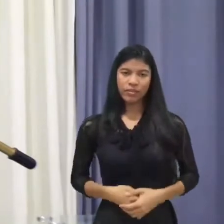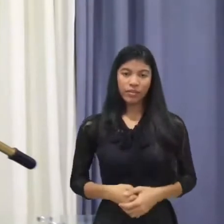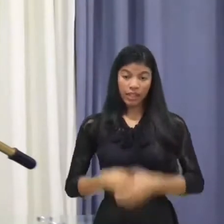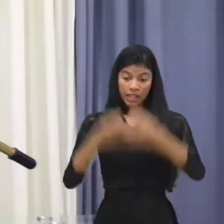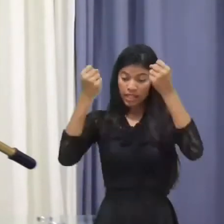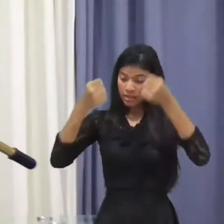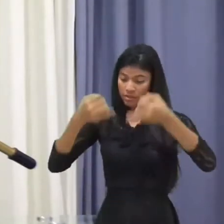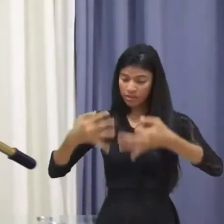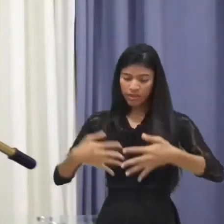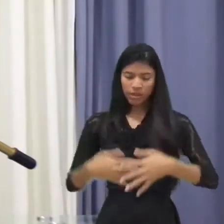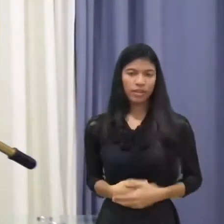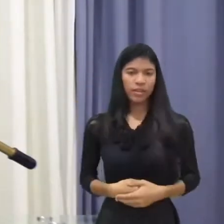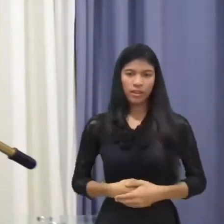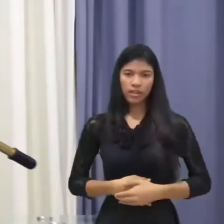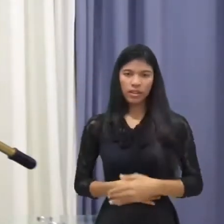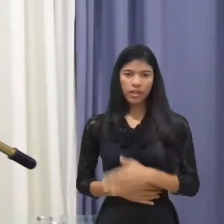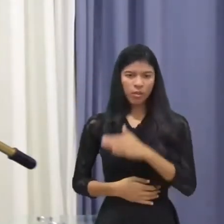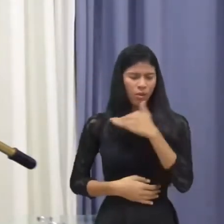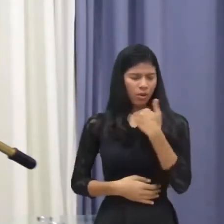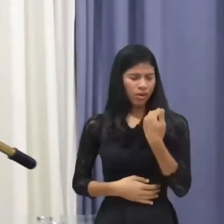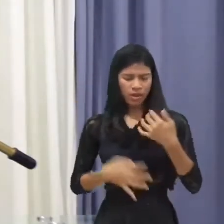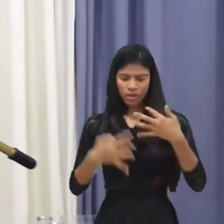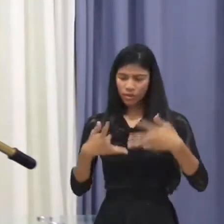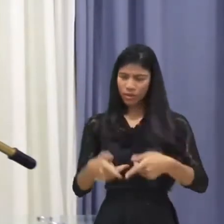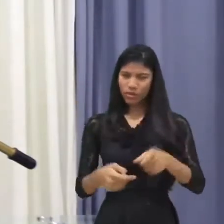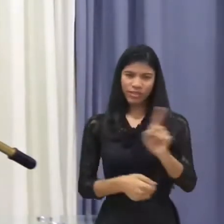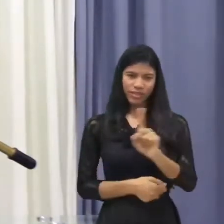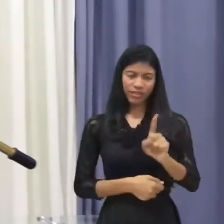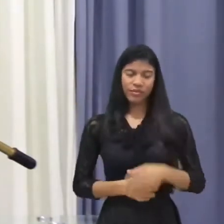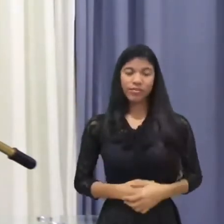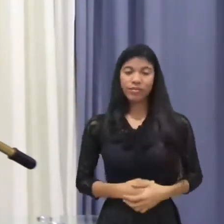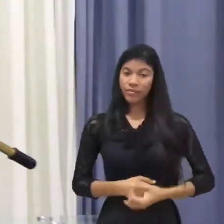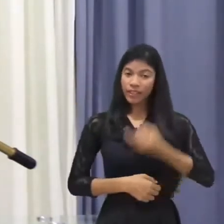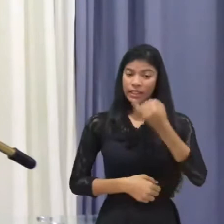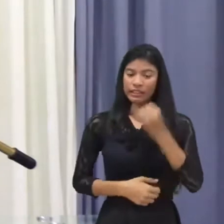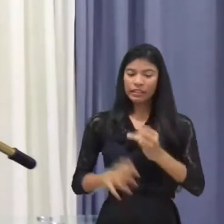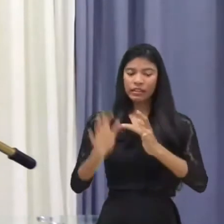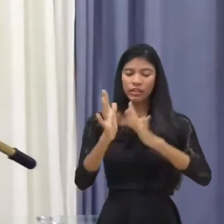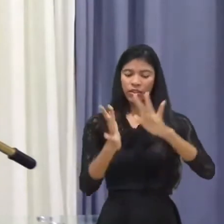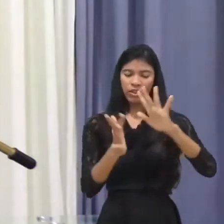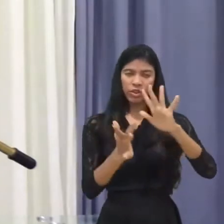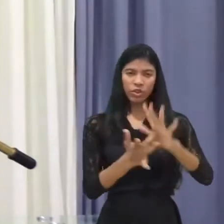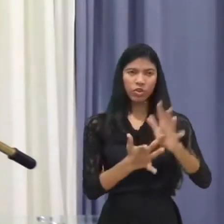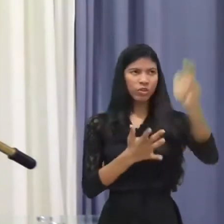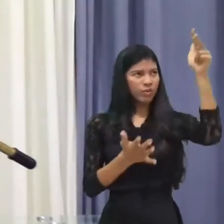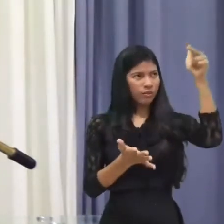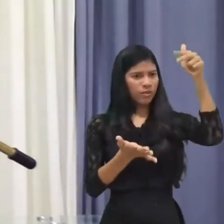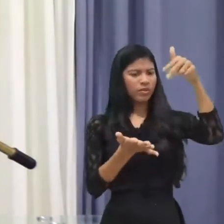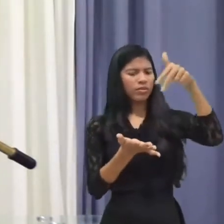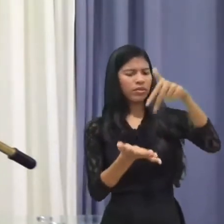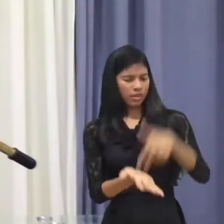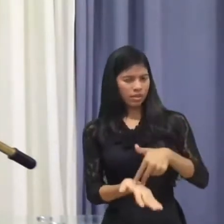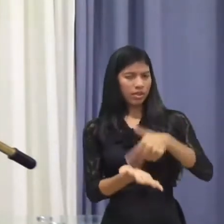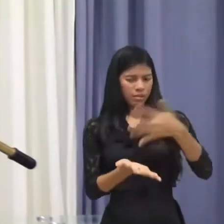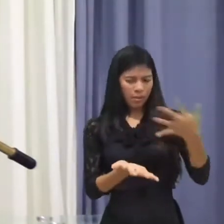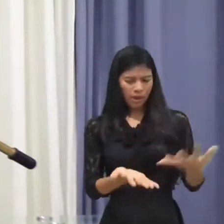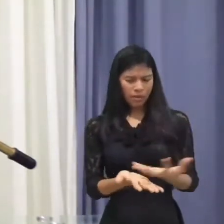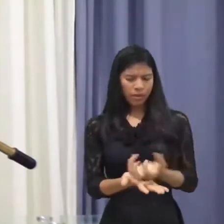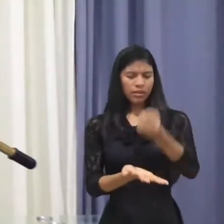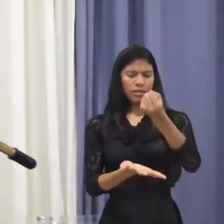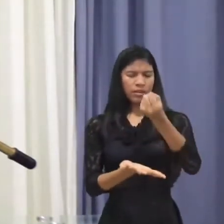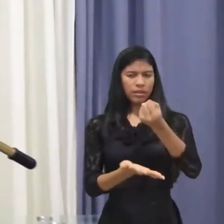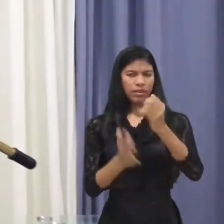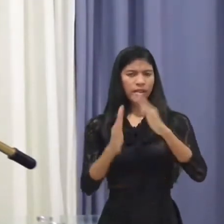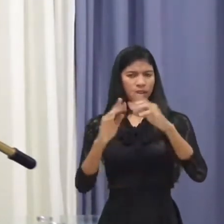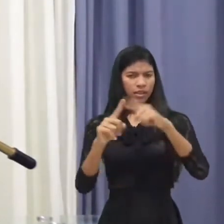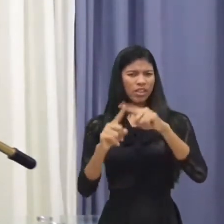todos morreremos. Ora, se Jesus voltar agora, se Jesus vier até as nuvens para arrebatar a igreja agora, você